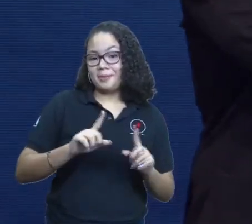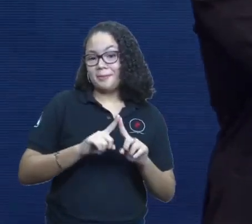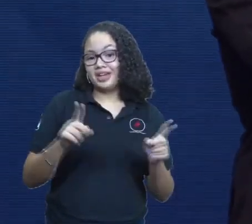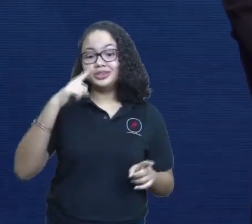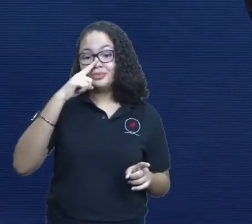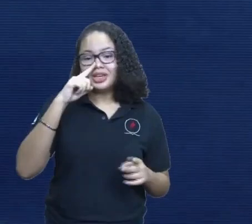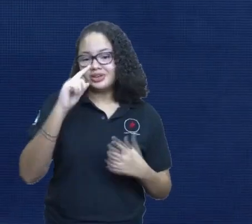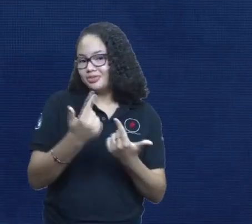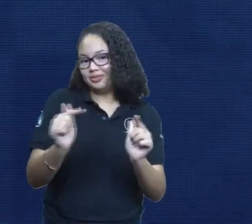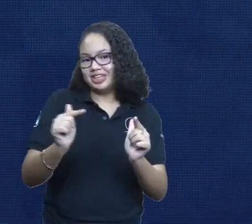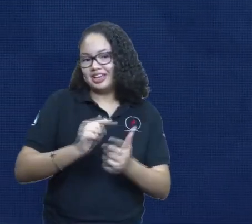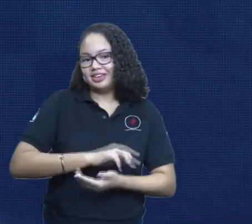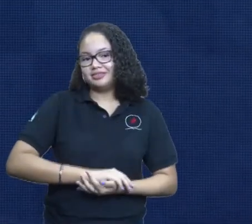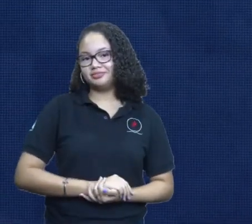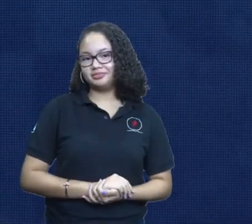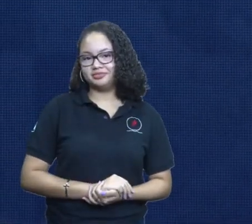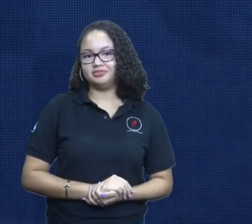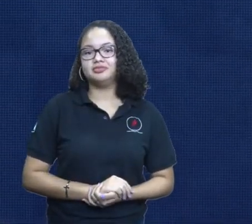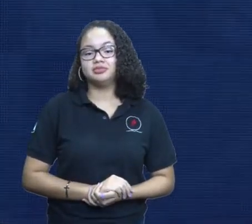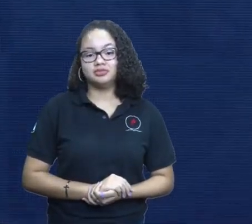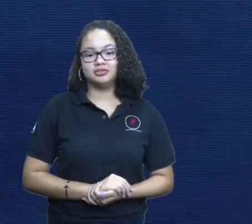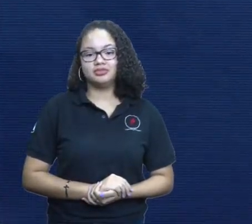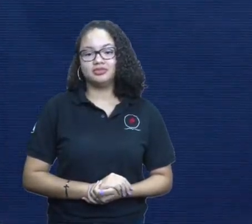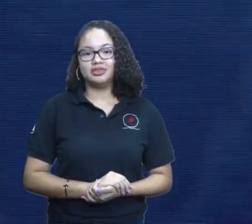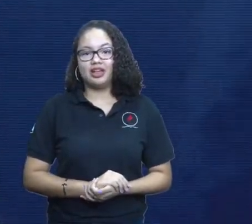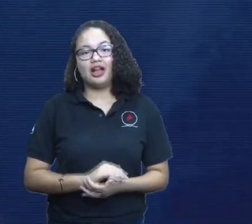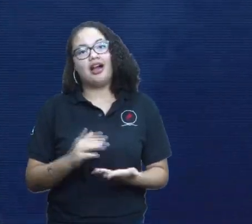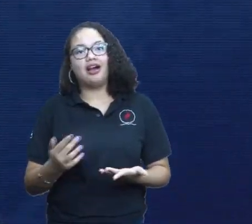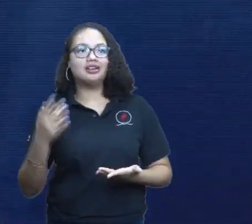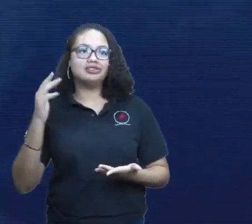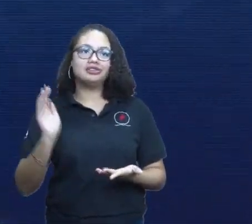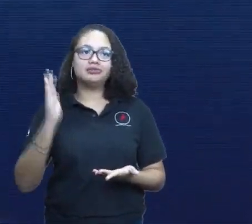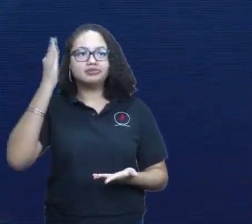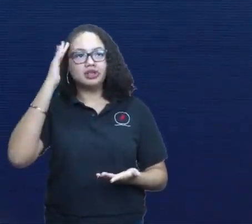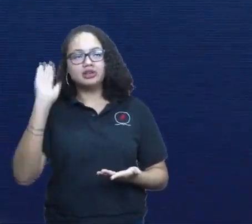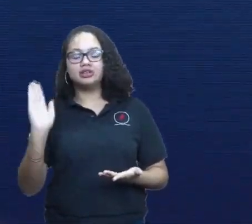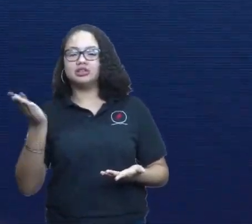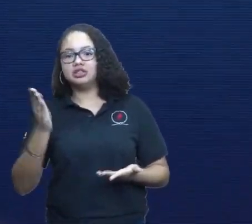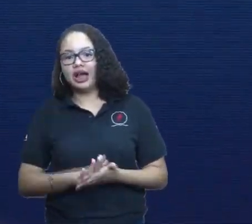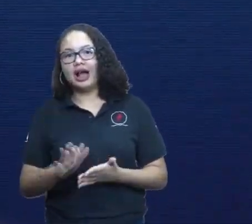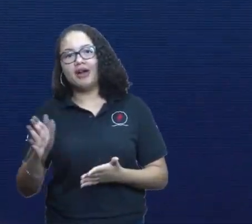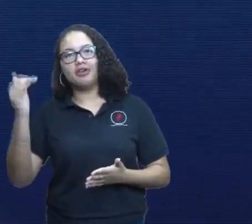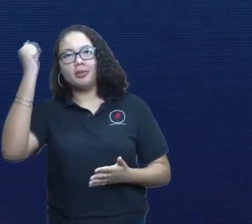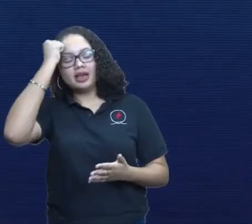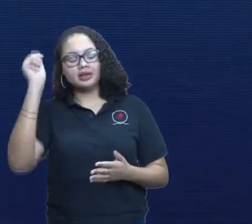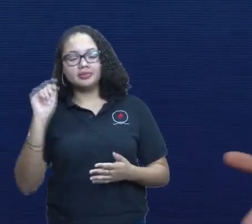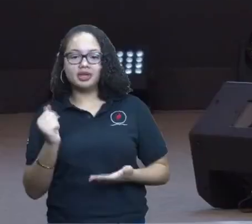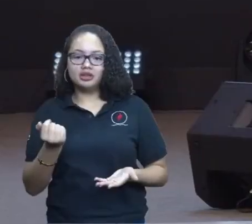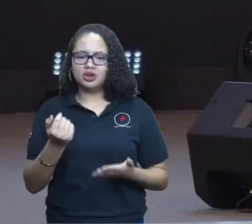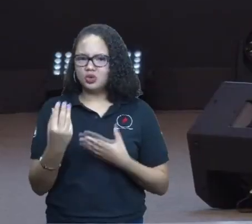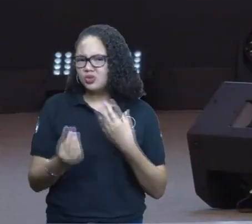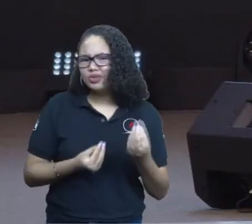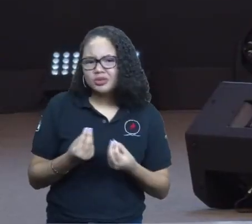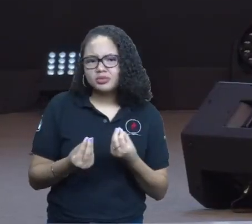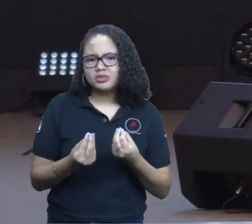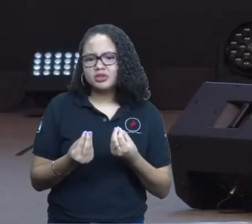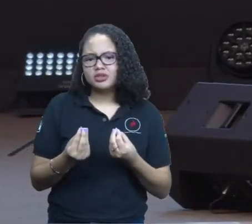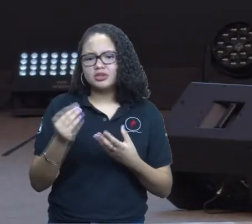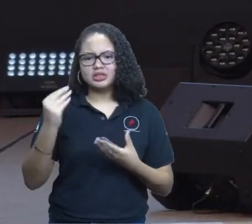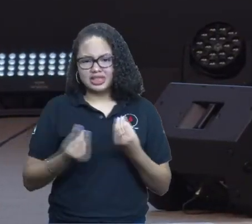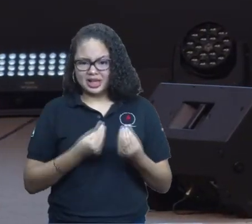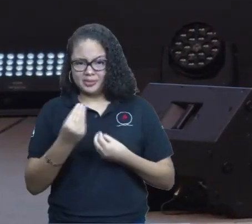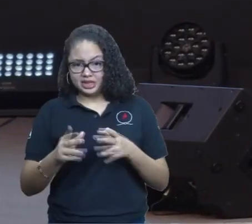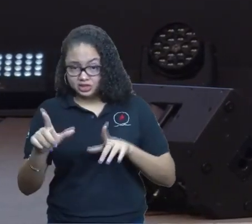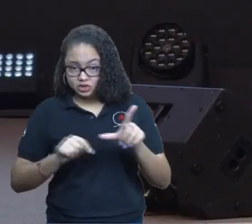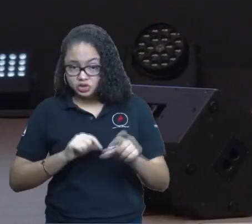o risco inerente aquilo Ah então eu já sei eu vou me arrepender Como assim se arrepender se